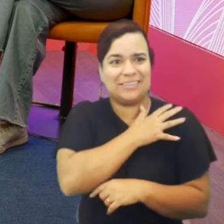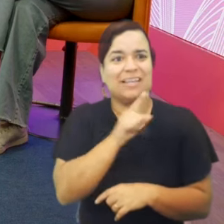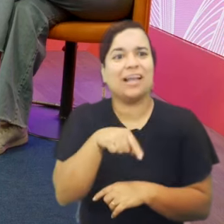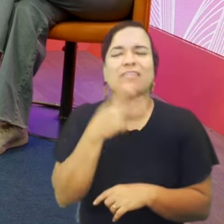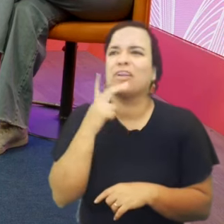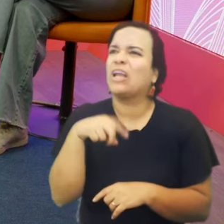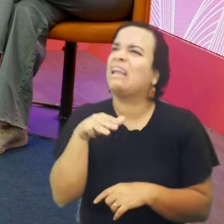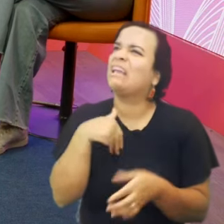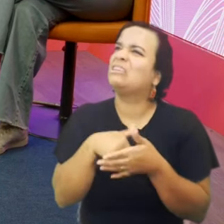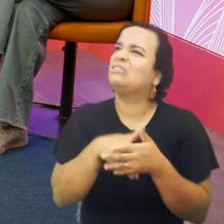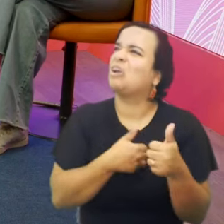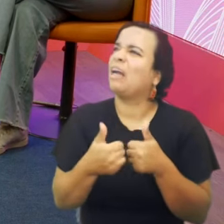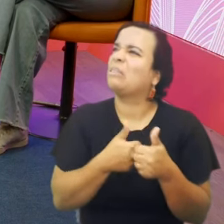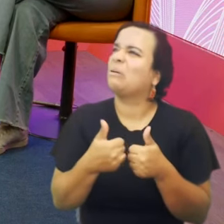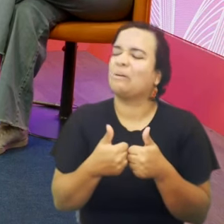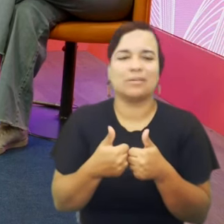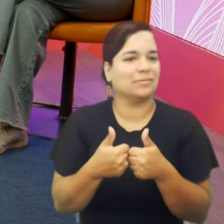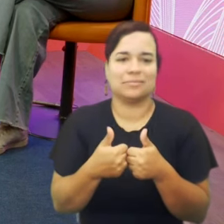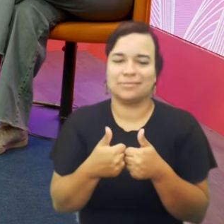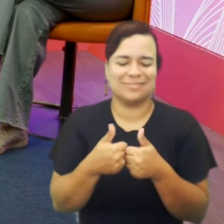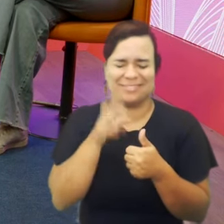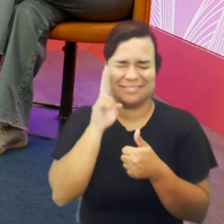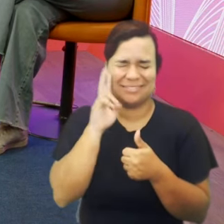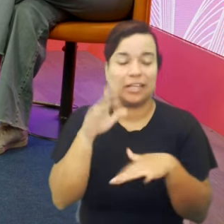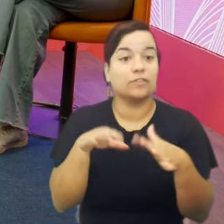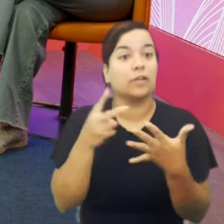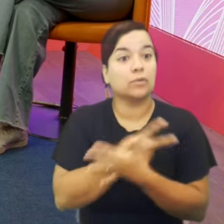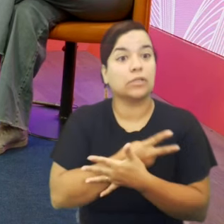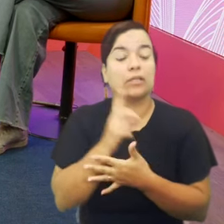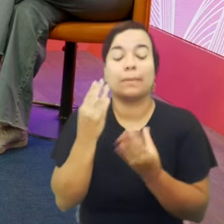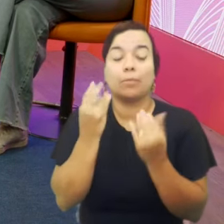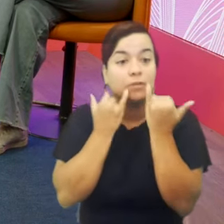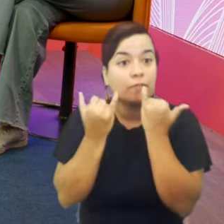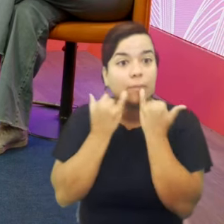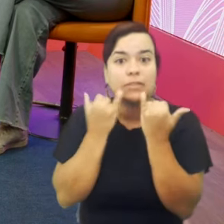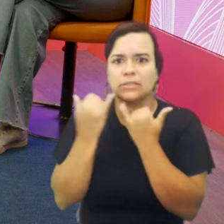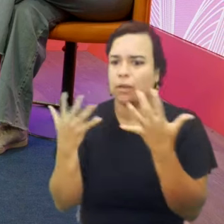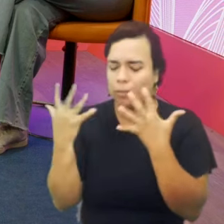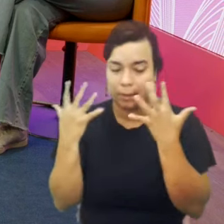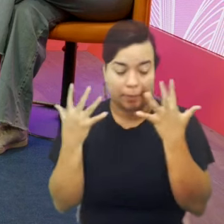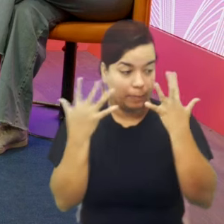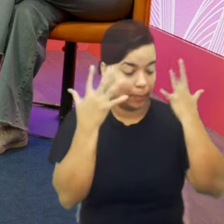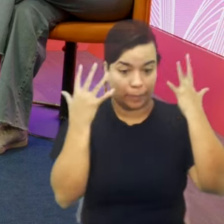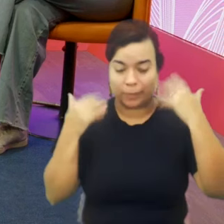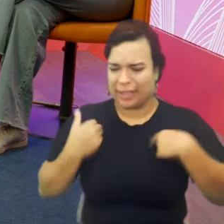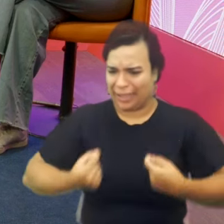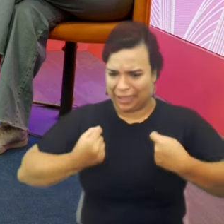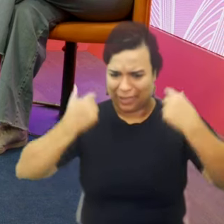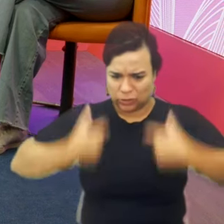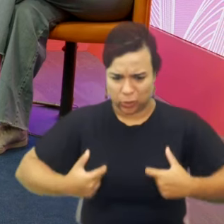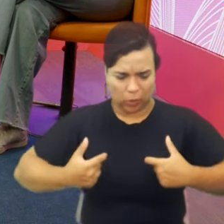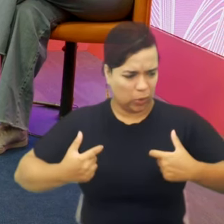É que é tantas informações, tantos balõezinhos, que arrastar tudo isso pra chegar em quem a gente é, fica até difícil responder